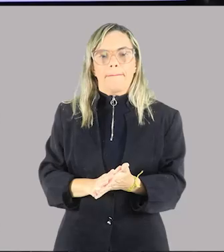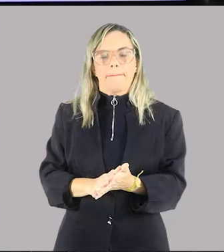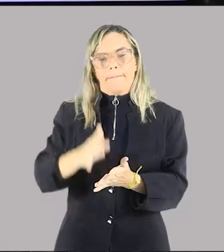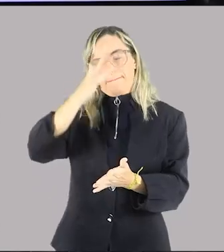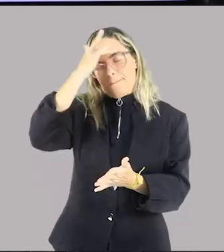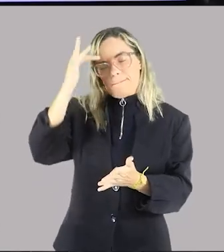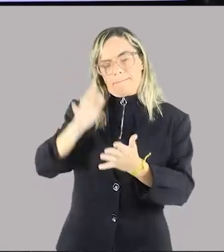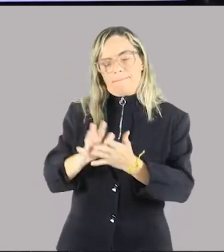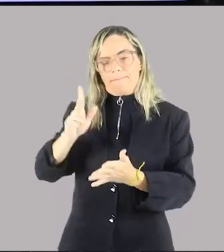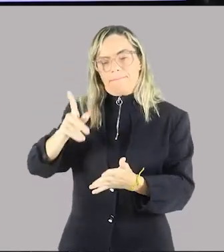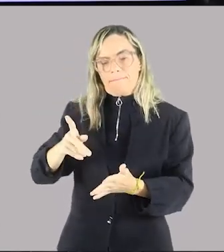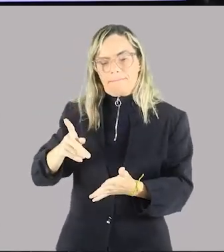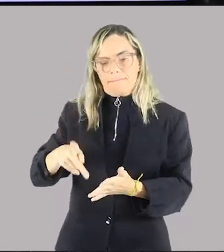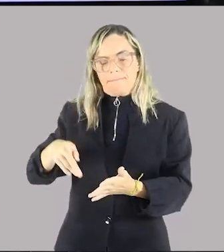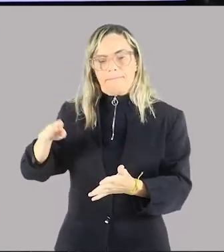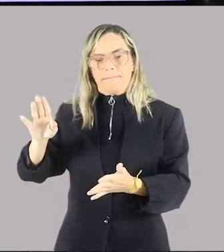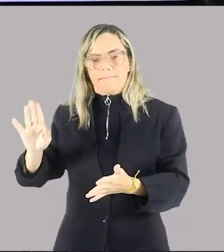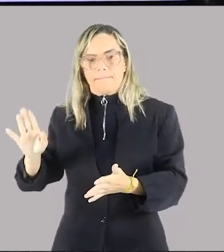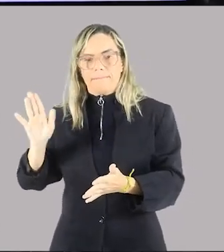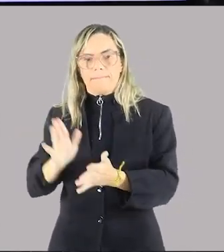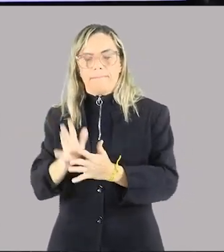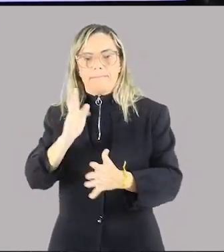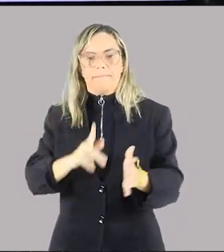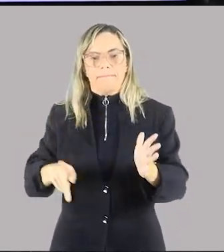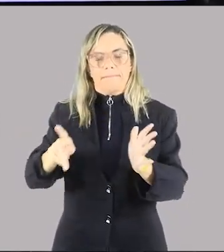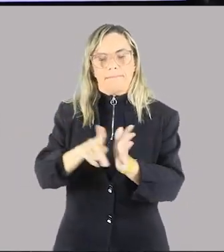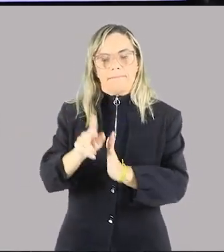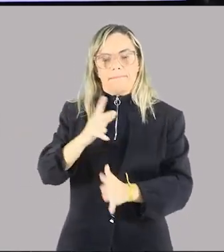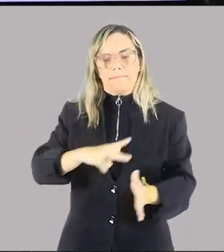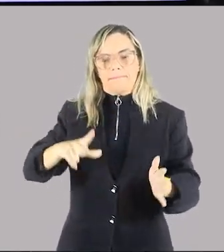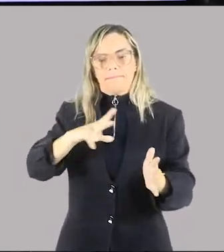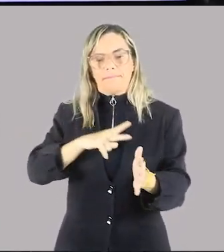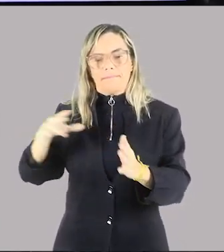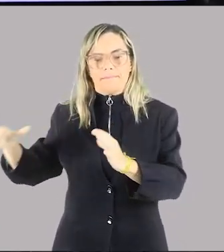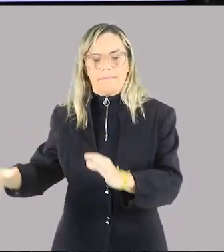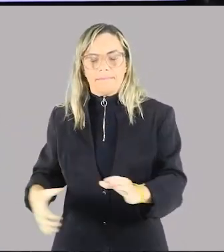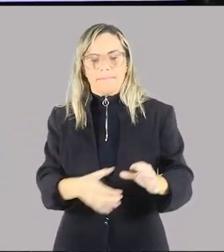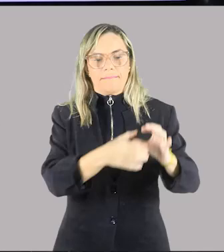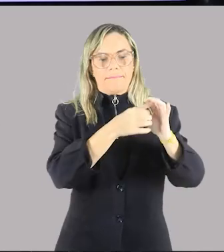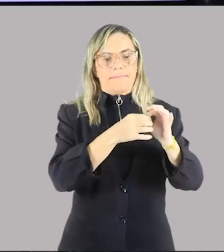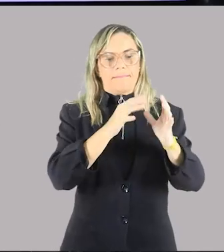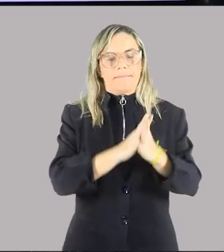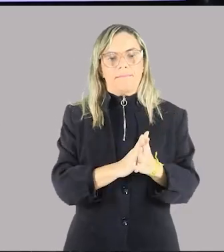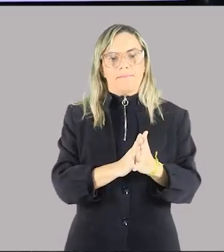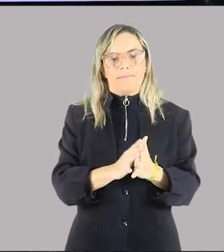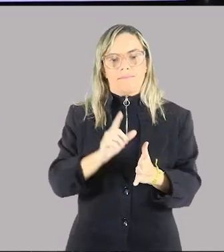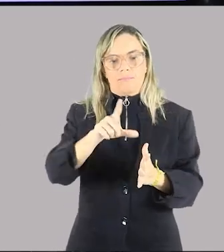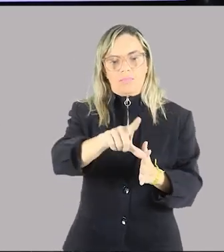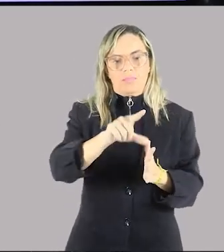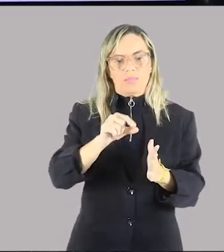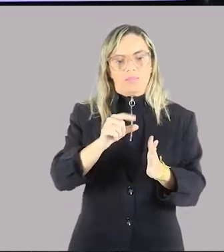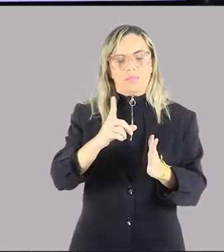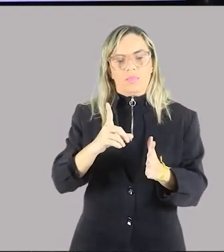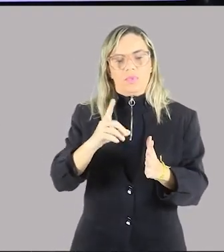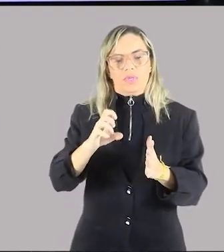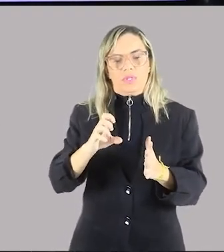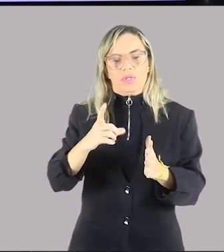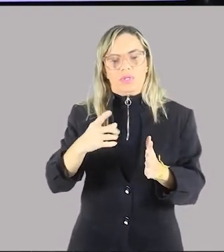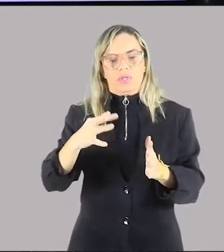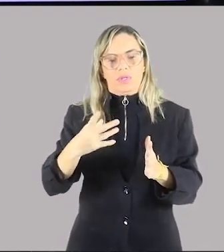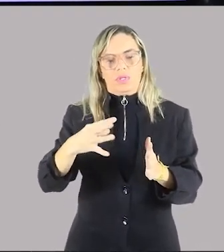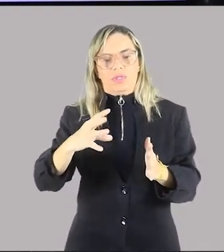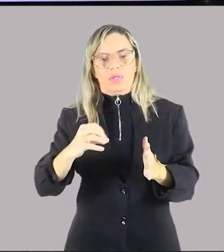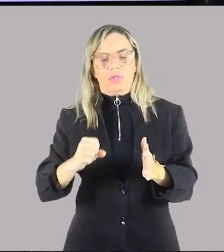agentes públicos enquanto particulares em colaboração delegatários, perfeito? Não serão